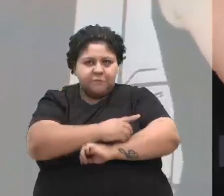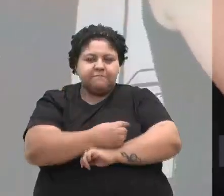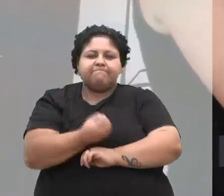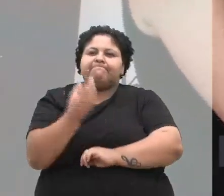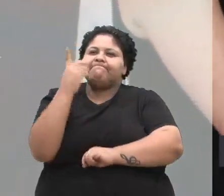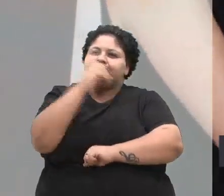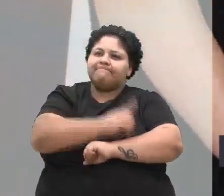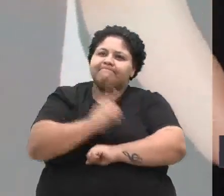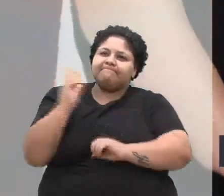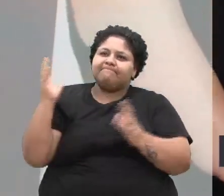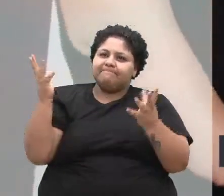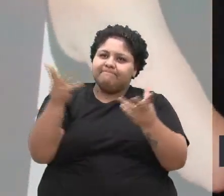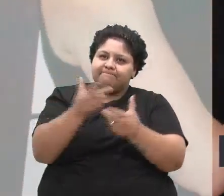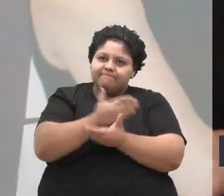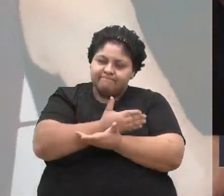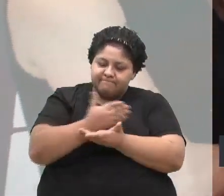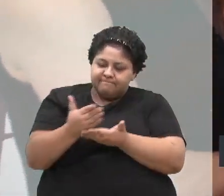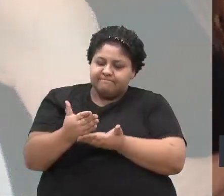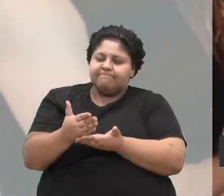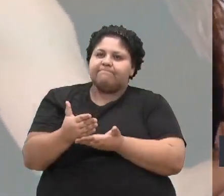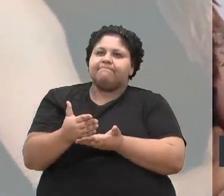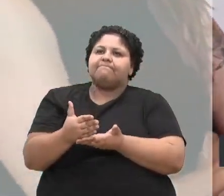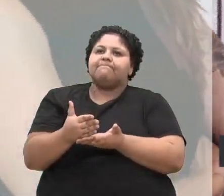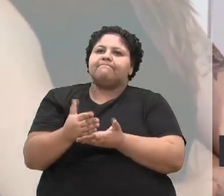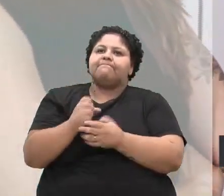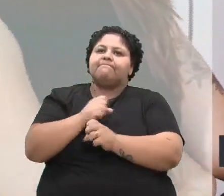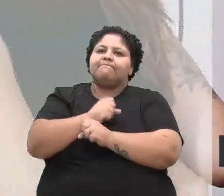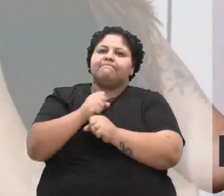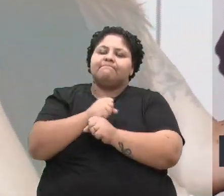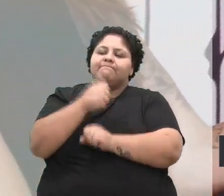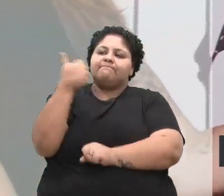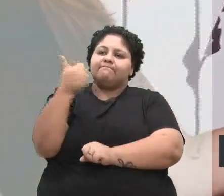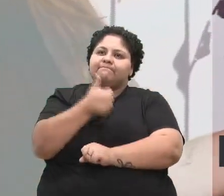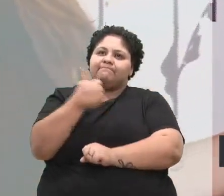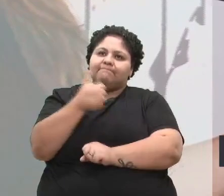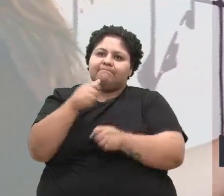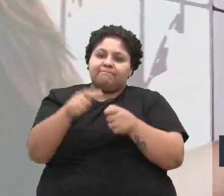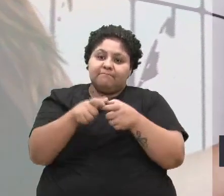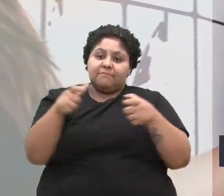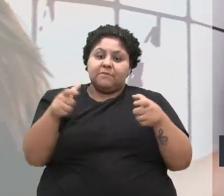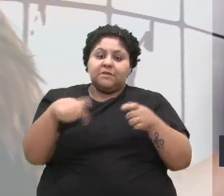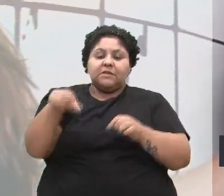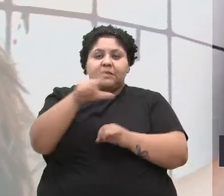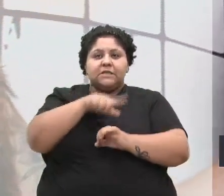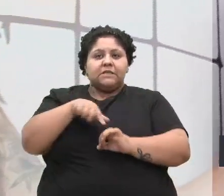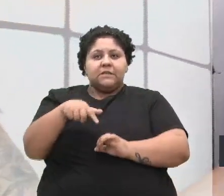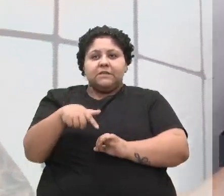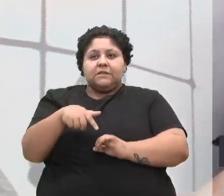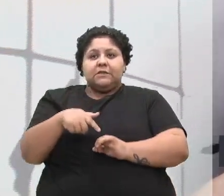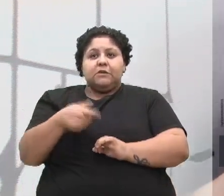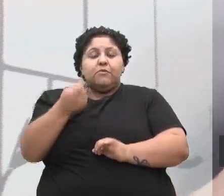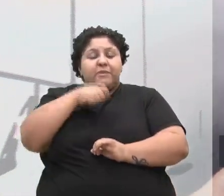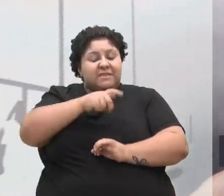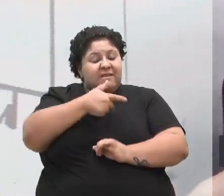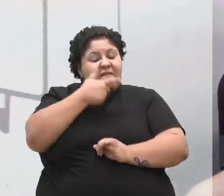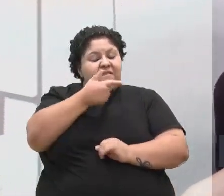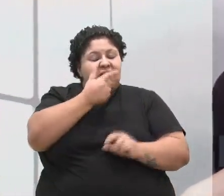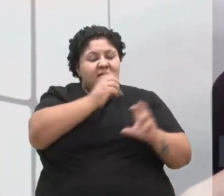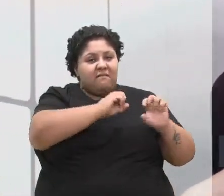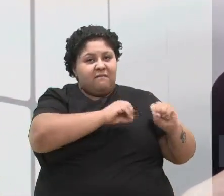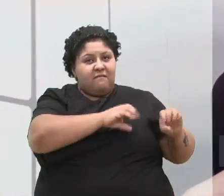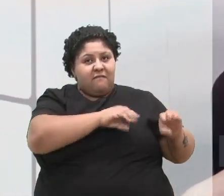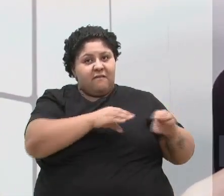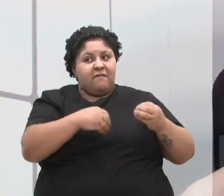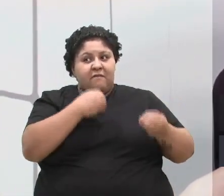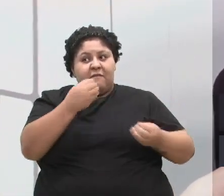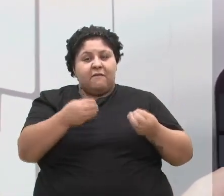Bom dia a todos, então, começando esse ano aqui no meu primeiro grande expediente, e a gente não podia deixar de falar de educação. Eu, como